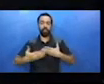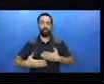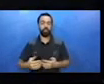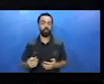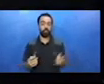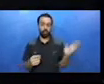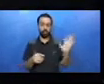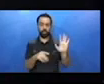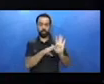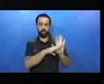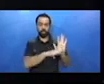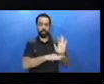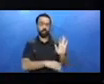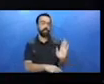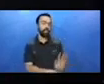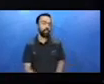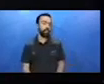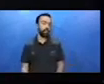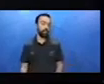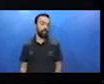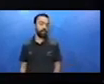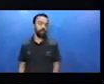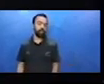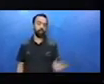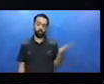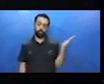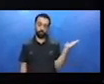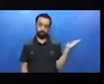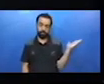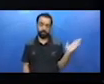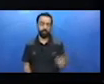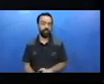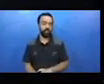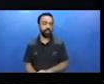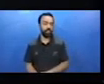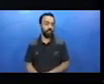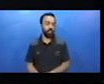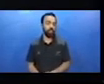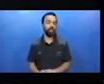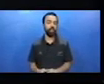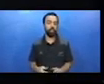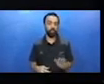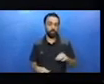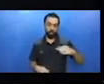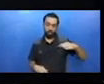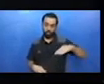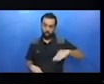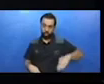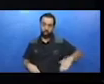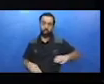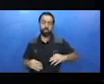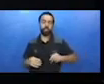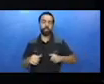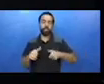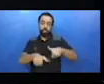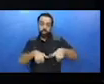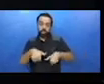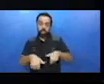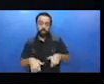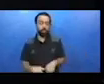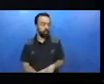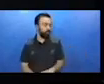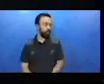estilo livre, 50, 100, 200, dos costas é só 50, 100, 200. E aqui dos revezamentos, né? 4 por 50, 4 atletas nadam